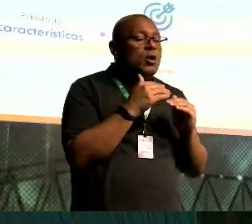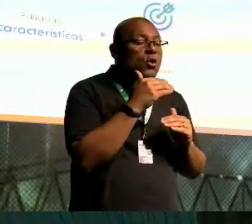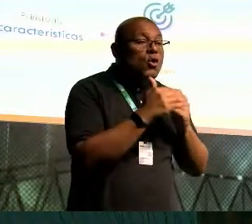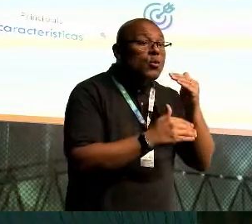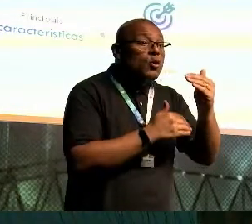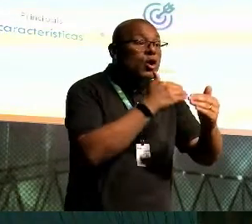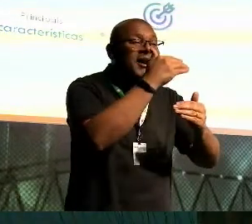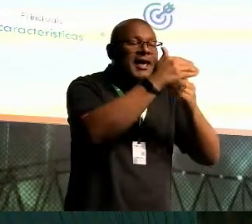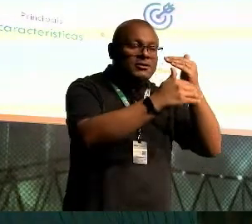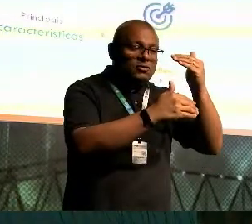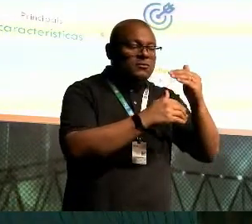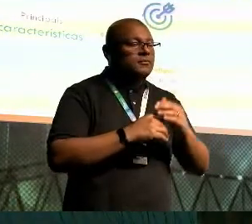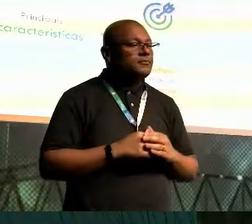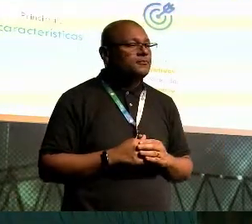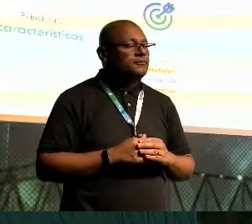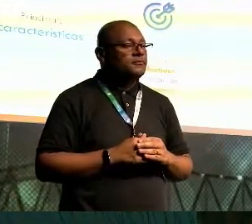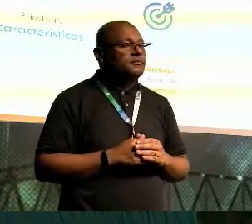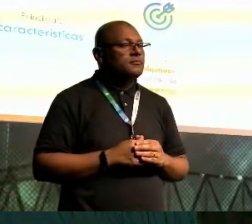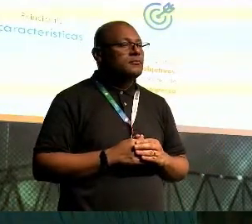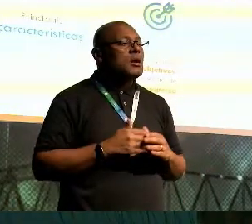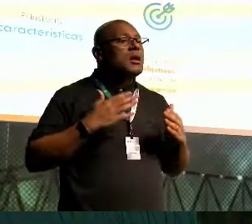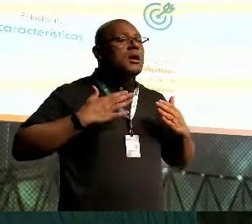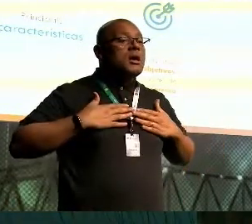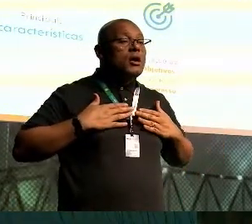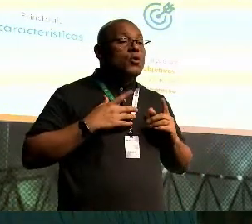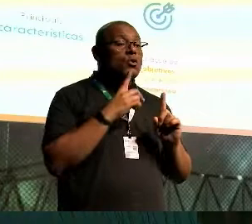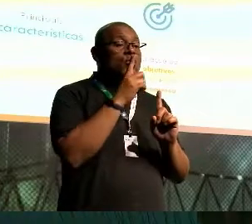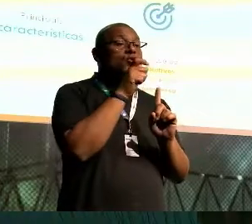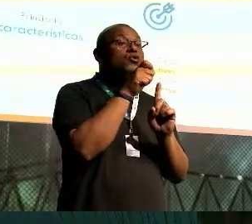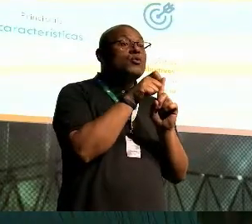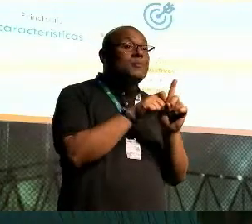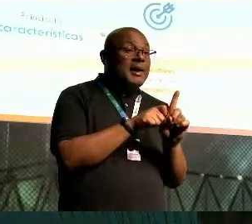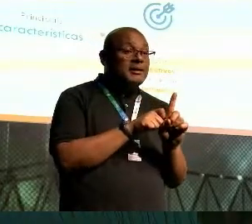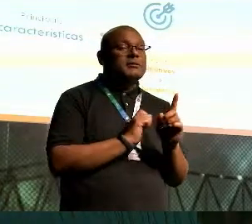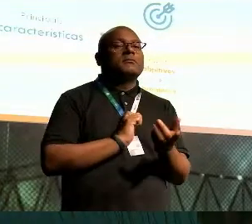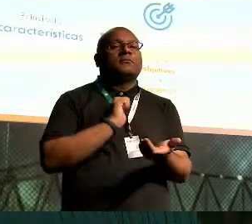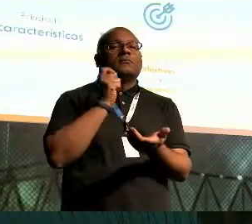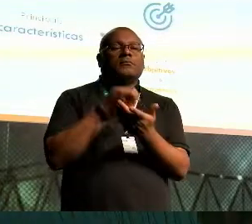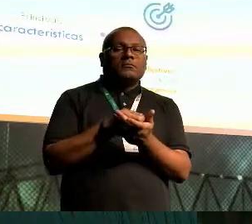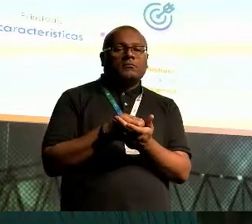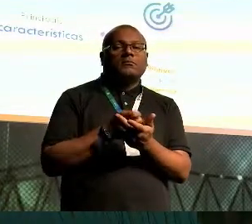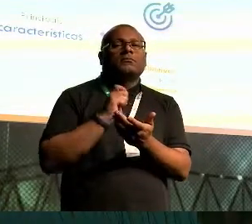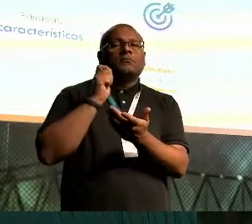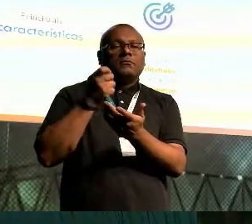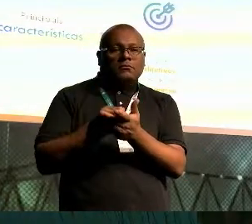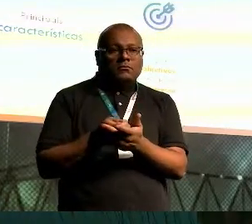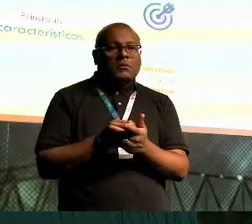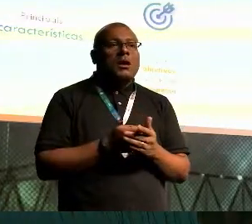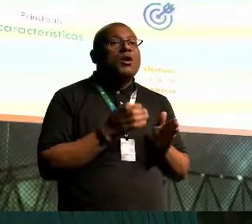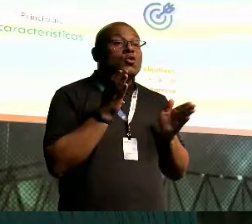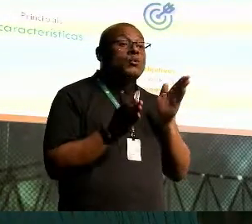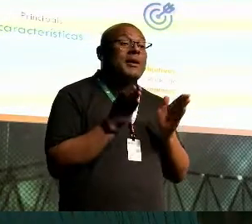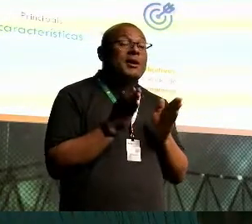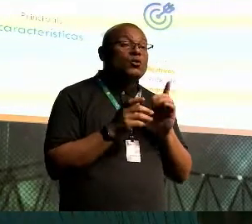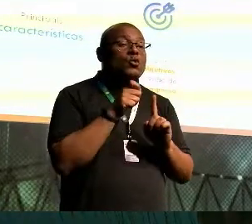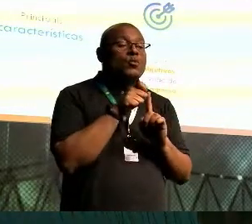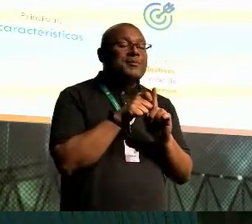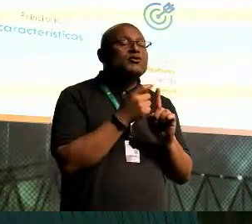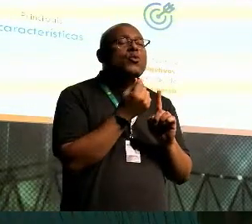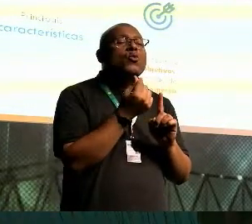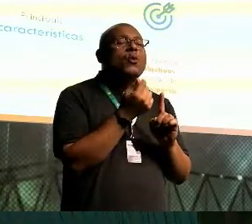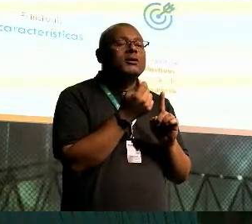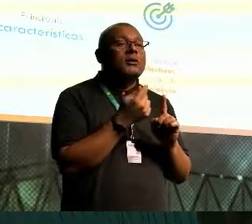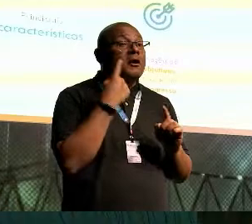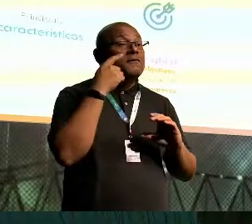desses objetivos, ou seja, o que eu programei para gastar no mês e como que eu estou. E aí vocês vão ver ali no próximo slide,